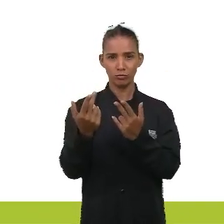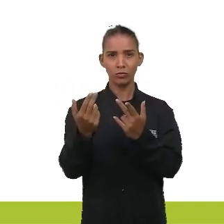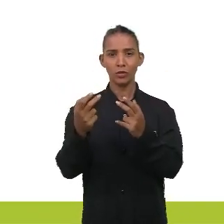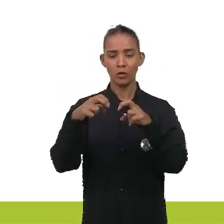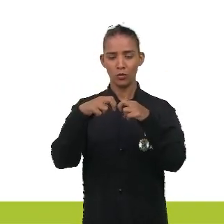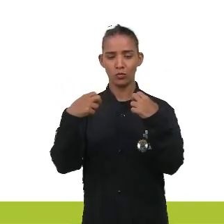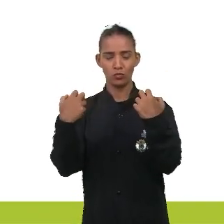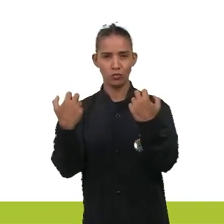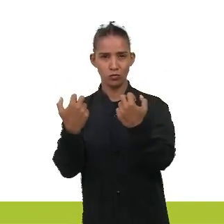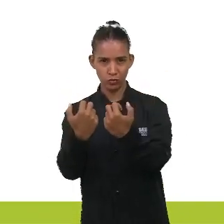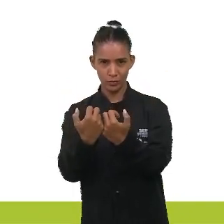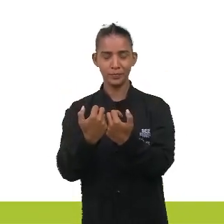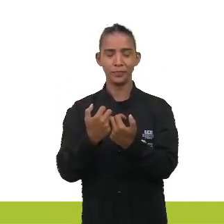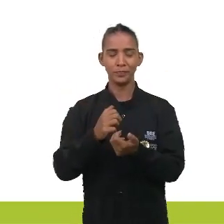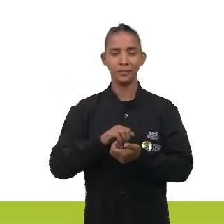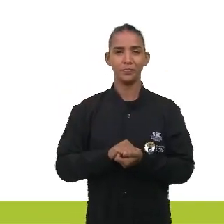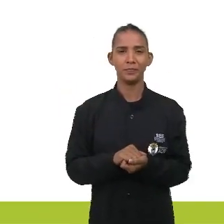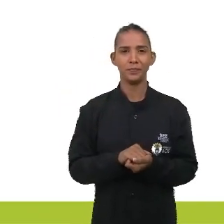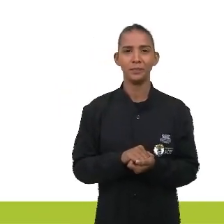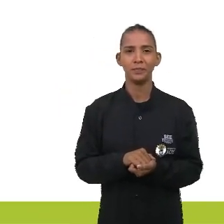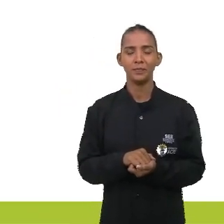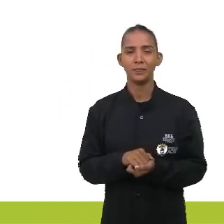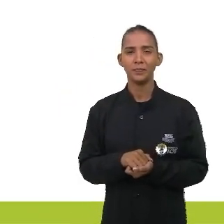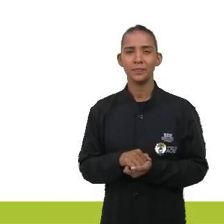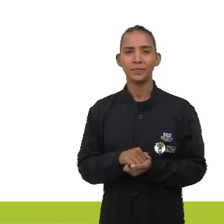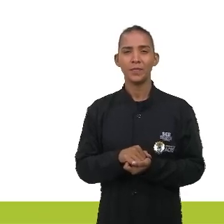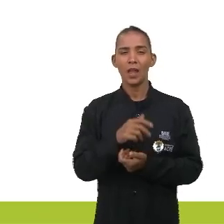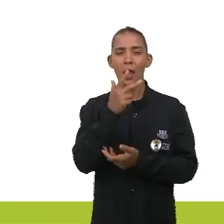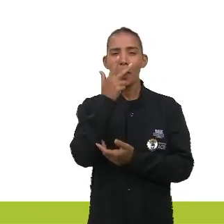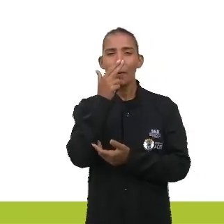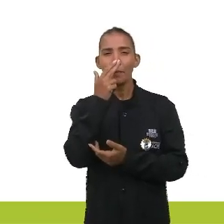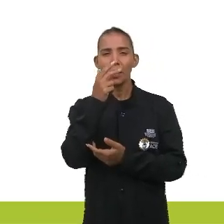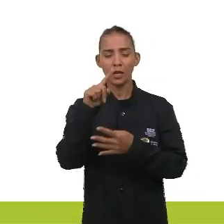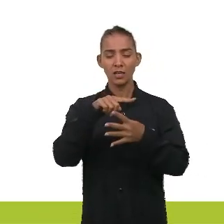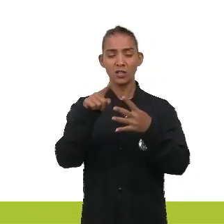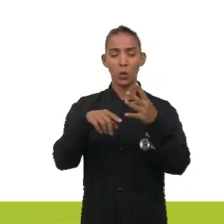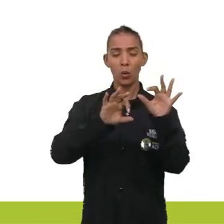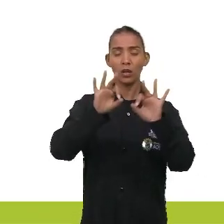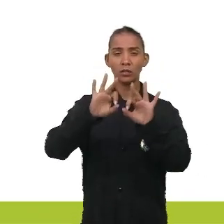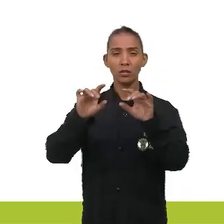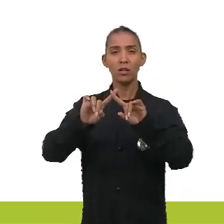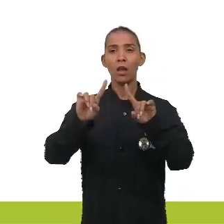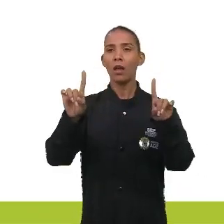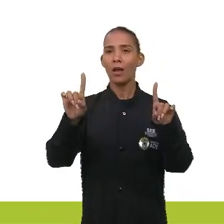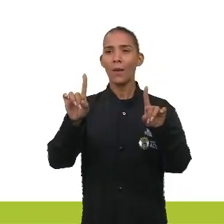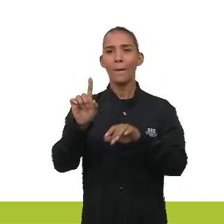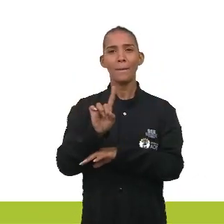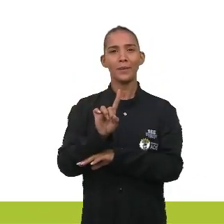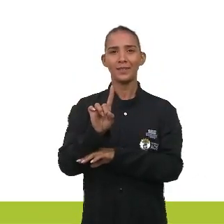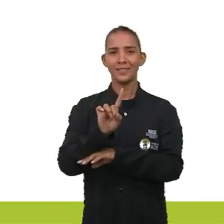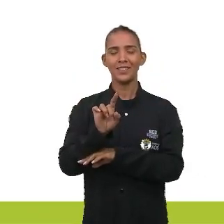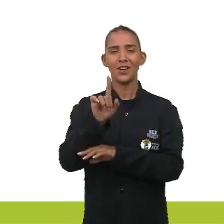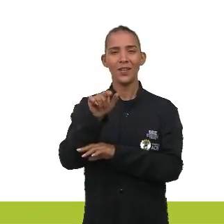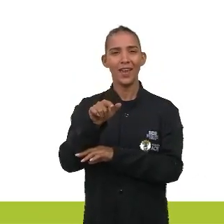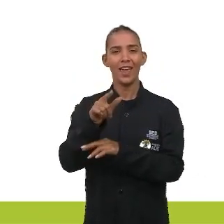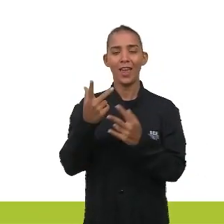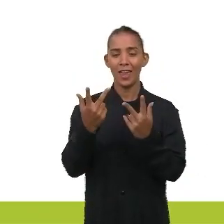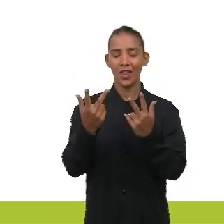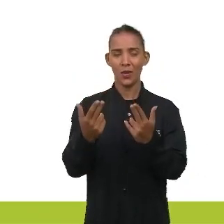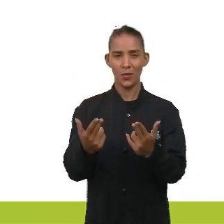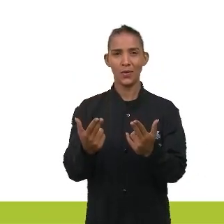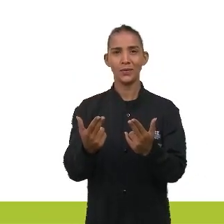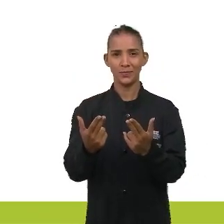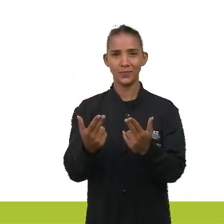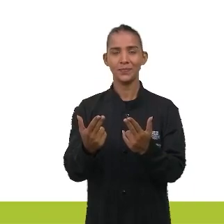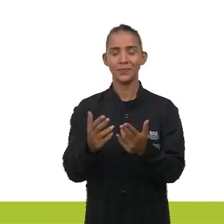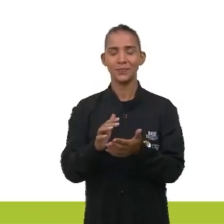uma por uma, dando uma volta em redor da mesa. Parece que são quatro organizações diferentes, mas não se configuram organizações